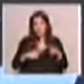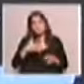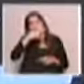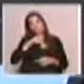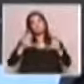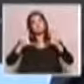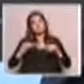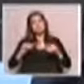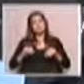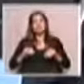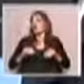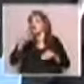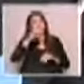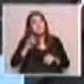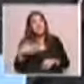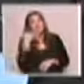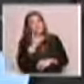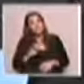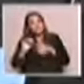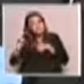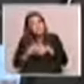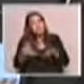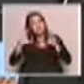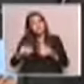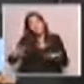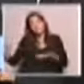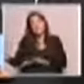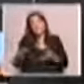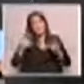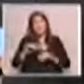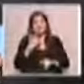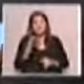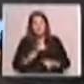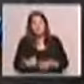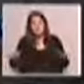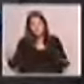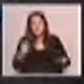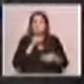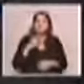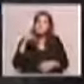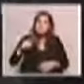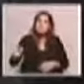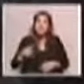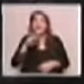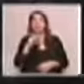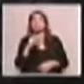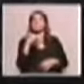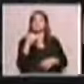Oh, felizmente, por um lado, não é? Já não podemos é convidar mais ninguém. Não podemos convidar mais ninguém, está esgotado, felizmente. Mas podem repetir, repitam. 320 lugares